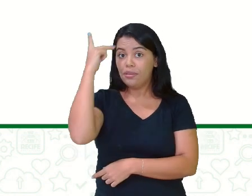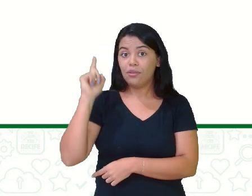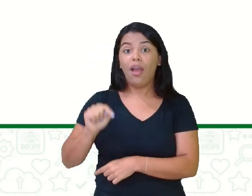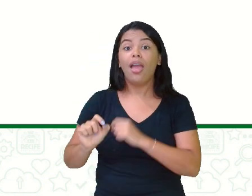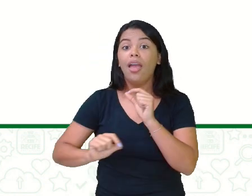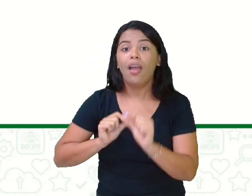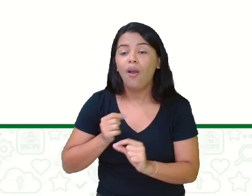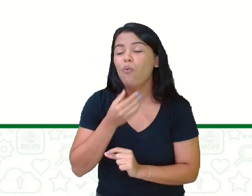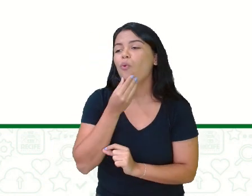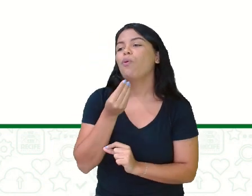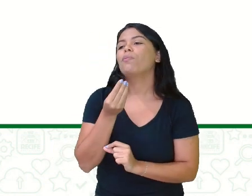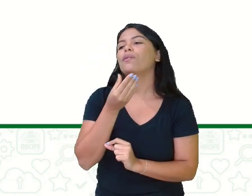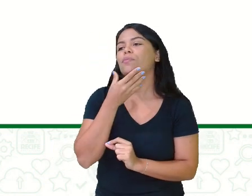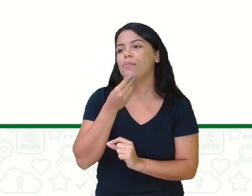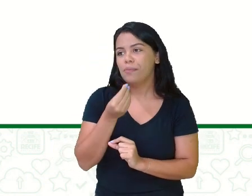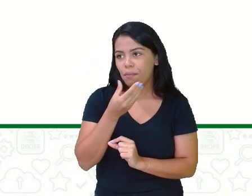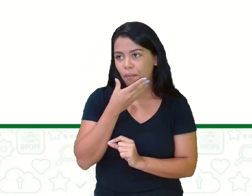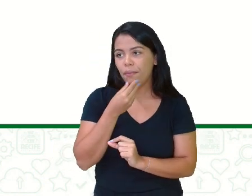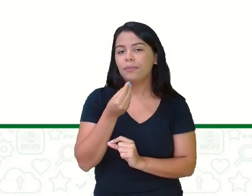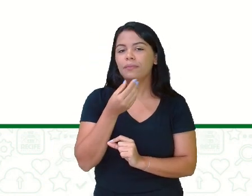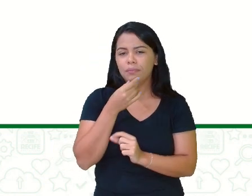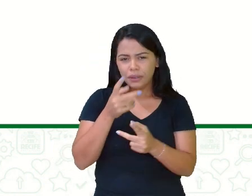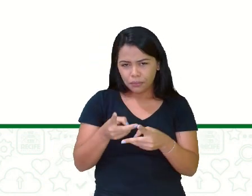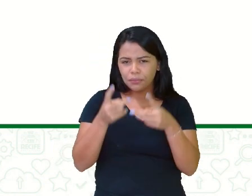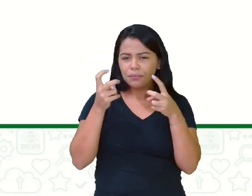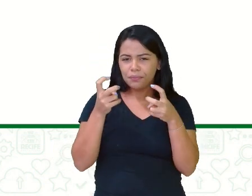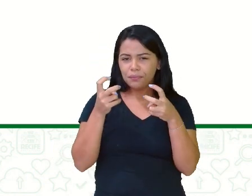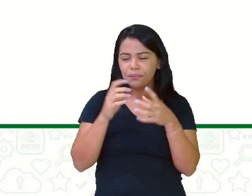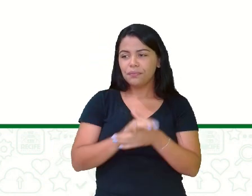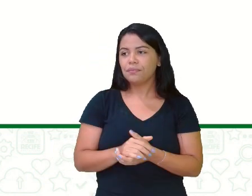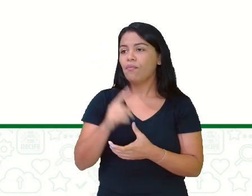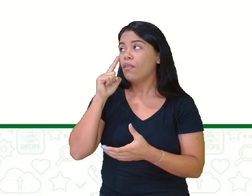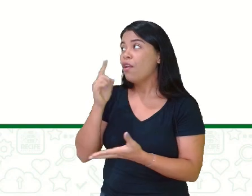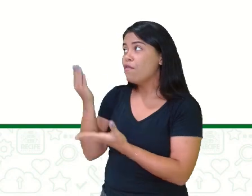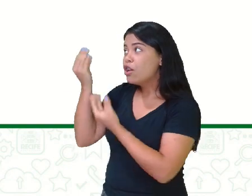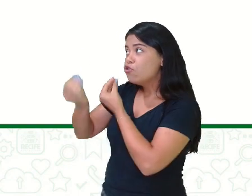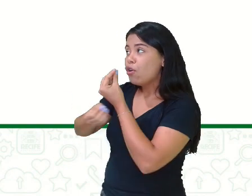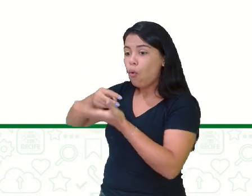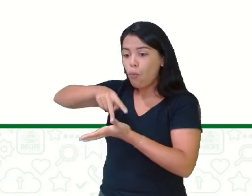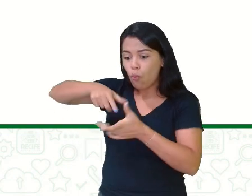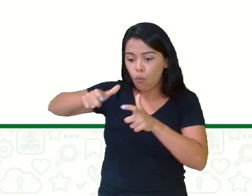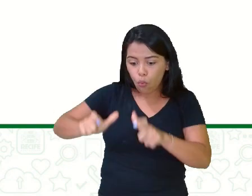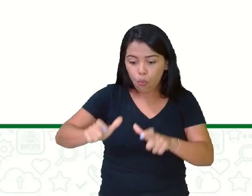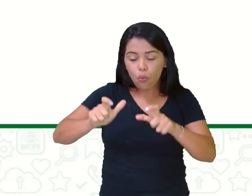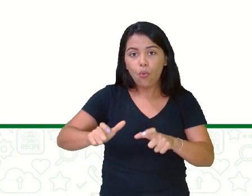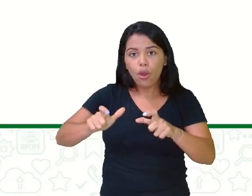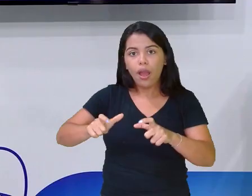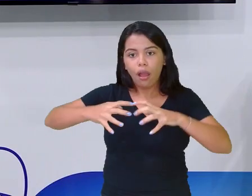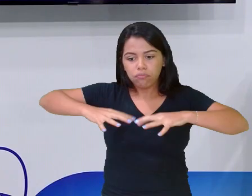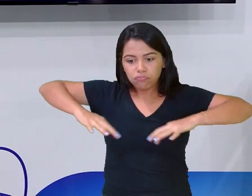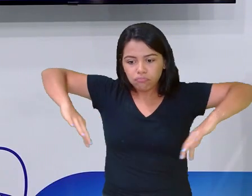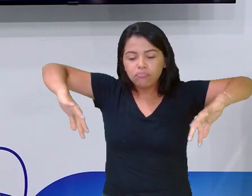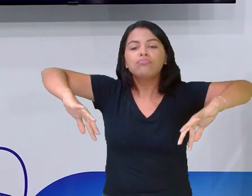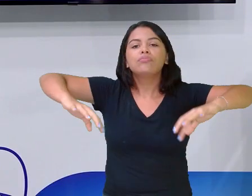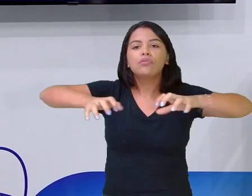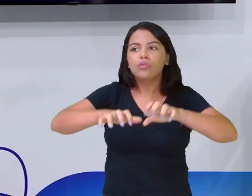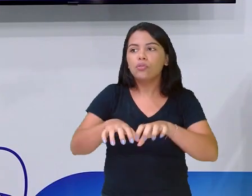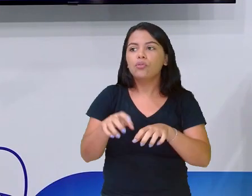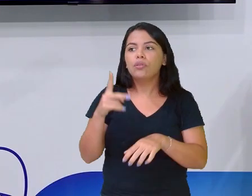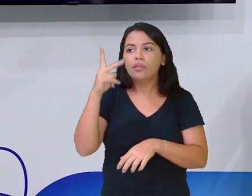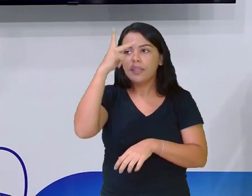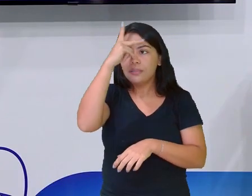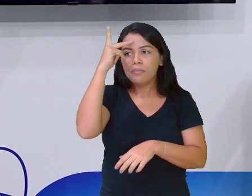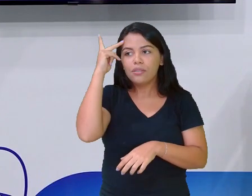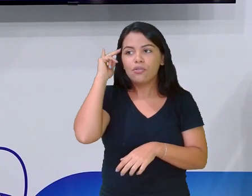homem. Notaram? Olha o posicionamento ao assistir o balé.